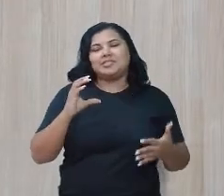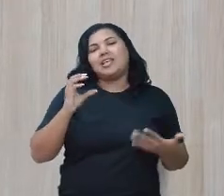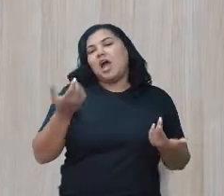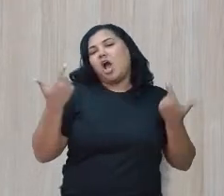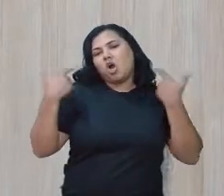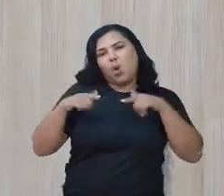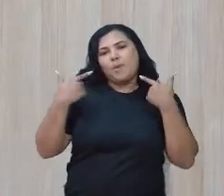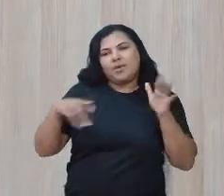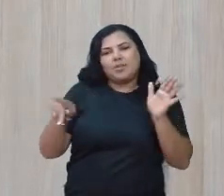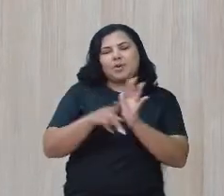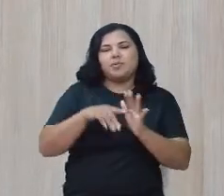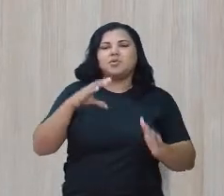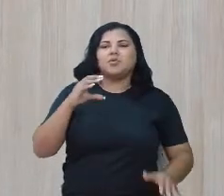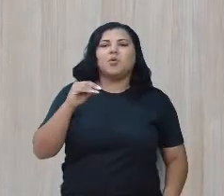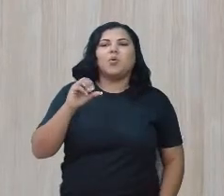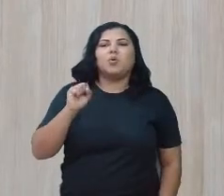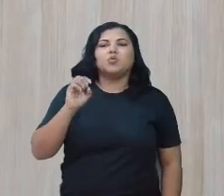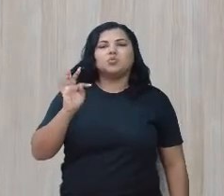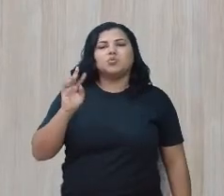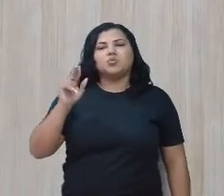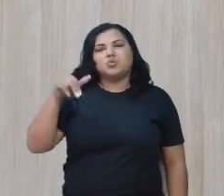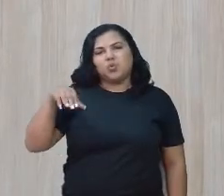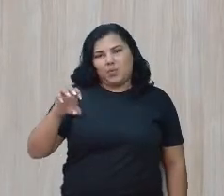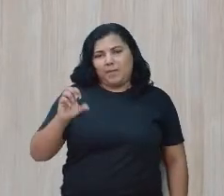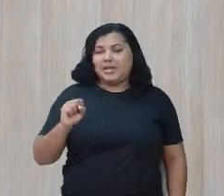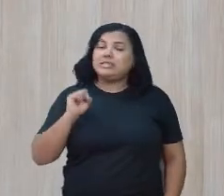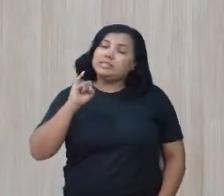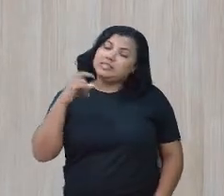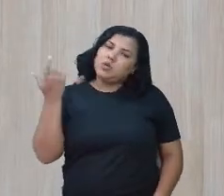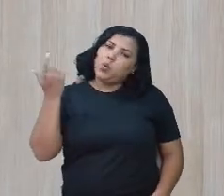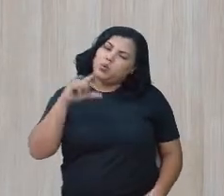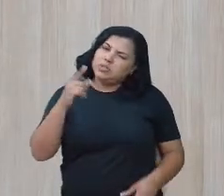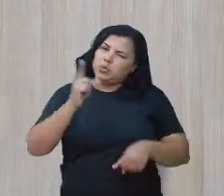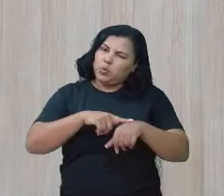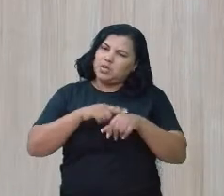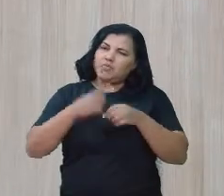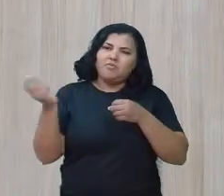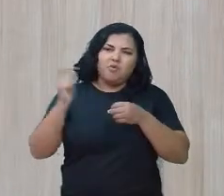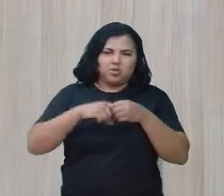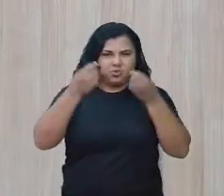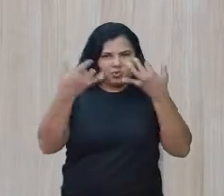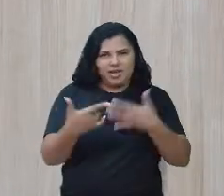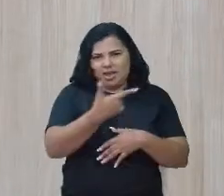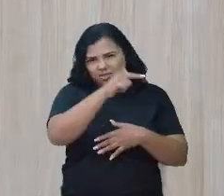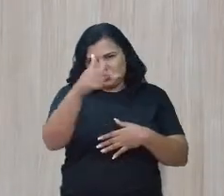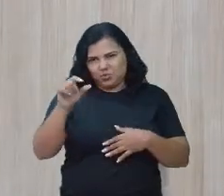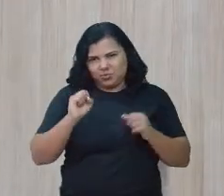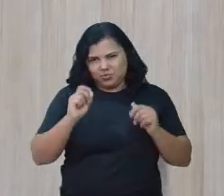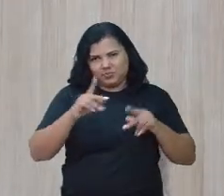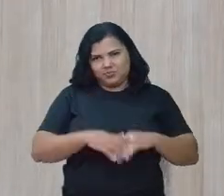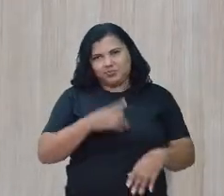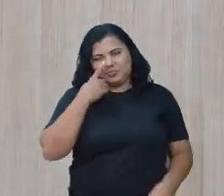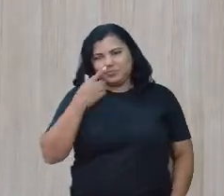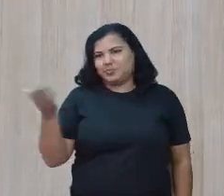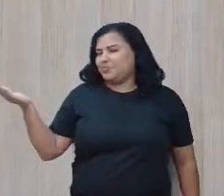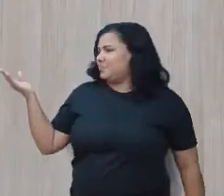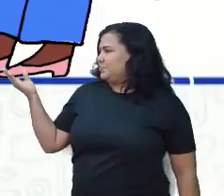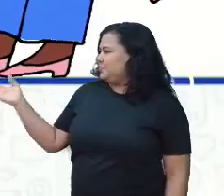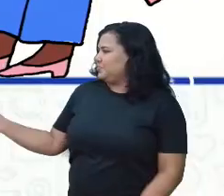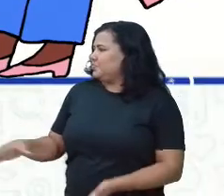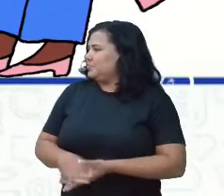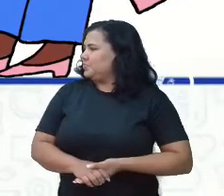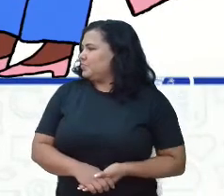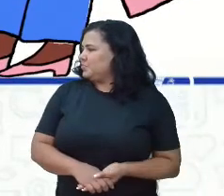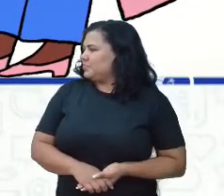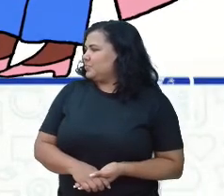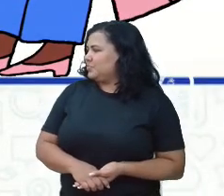depois, a gente volta e fala um pouquinho dessas outras formas de comédia. Ok? Bora lá? Mas o que é comédia